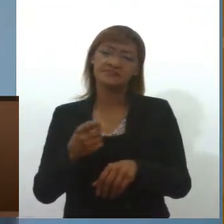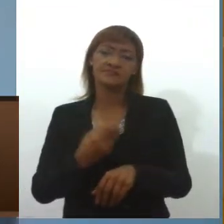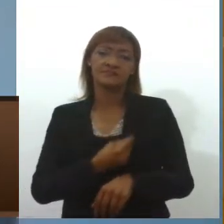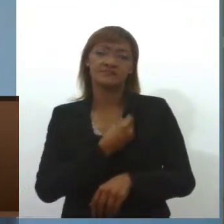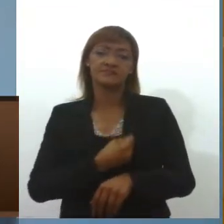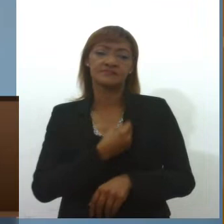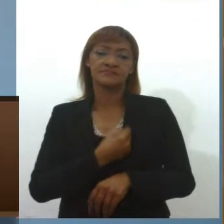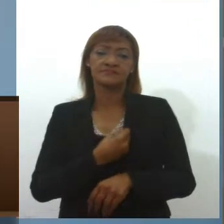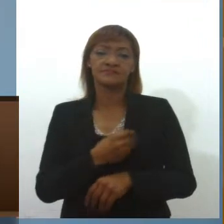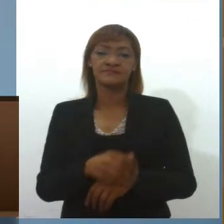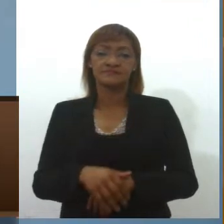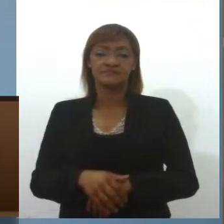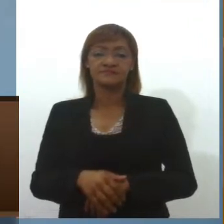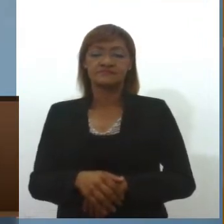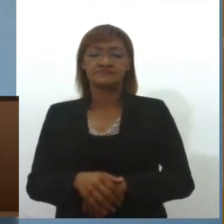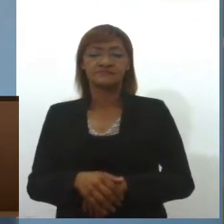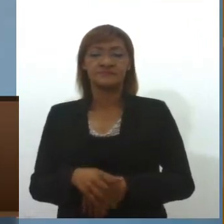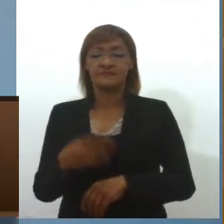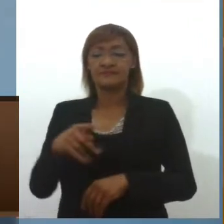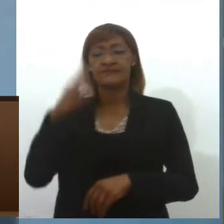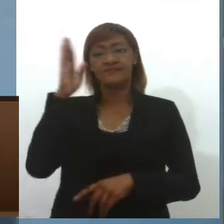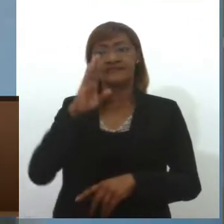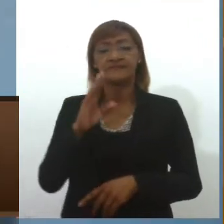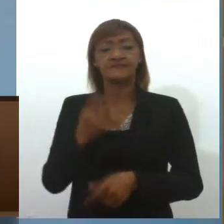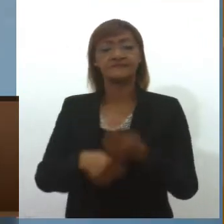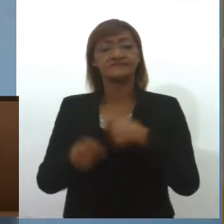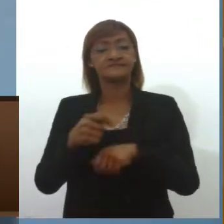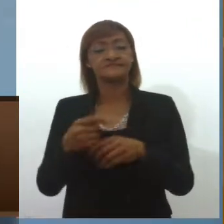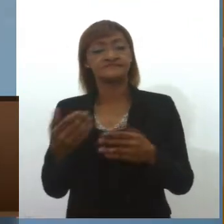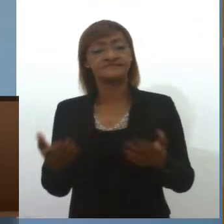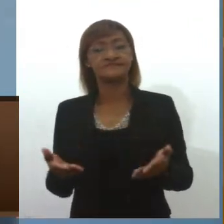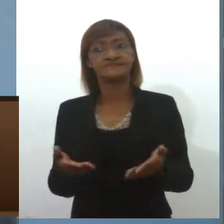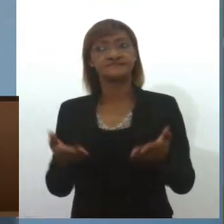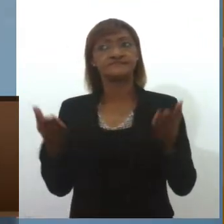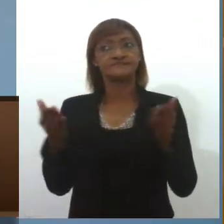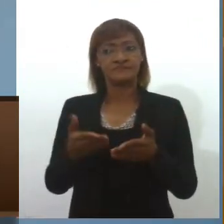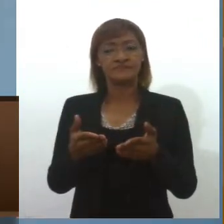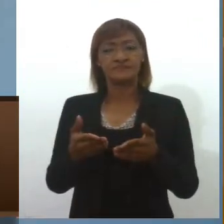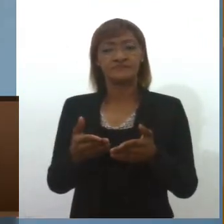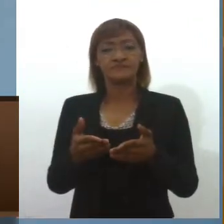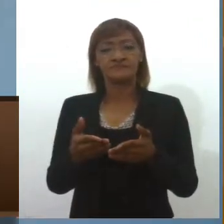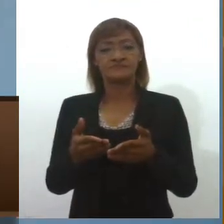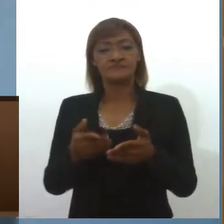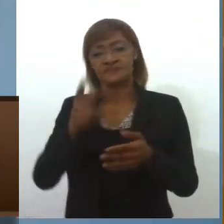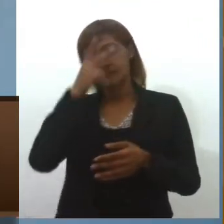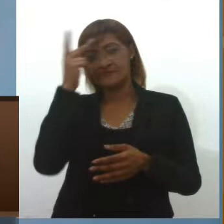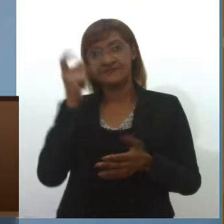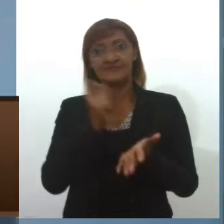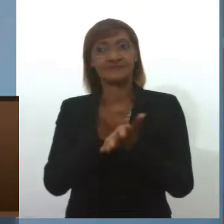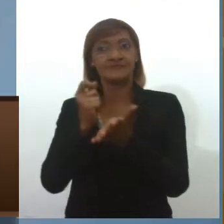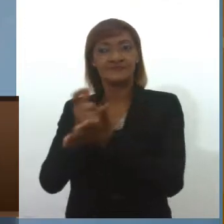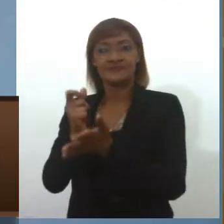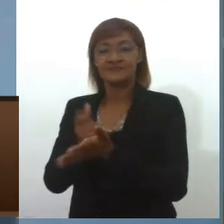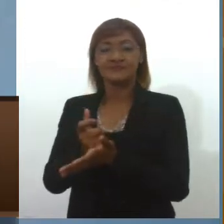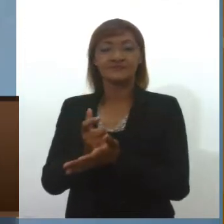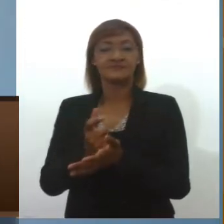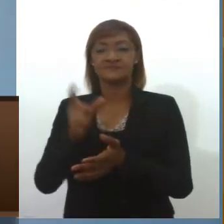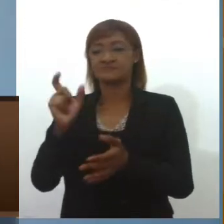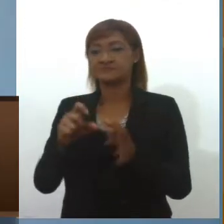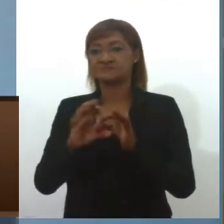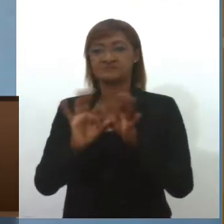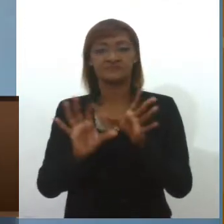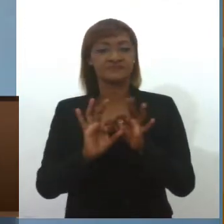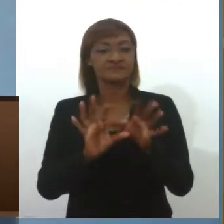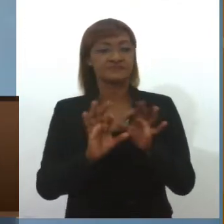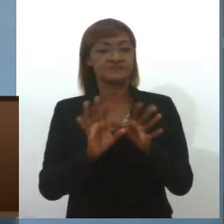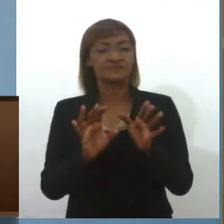história da economia brasileira. Bom, a demanda está aquecida, as pessoas comprando, demandando crédito. É claro que